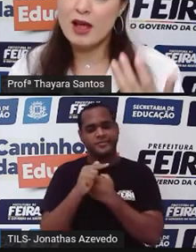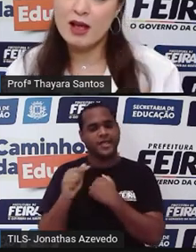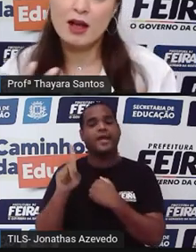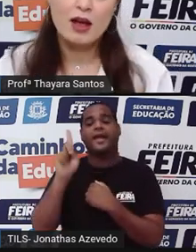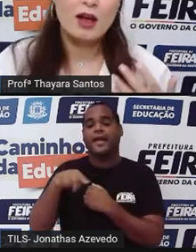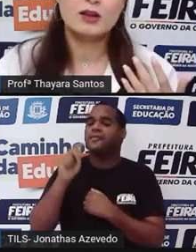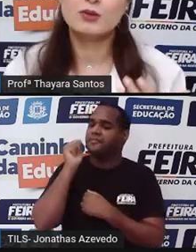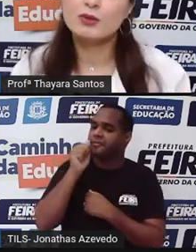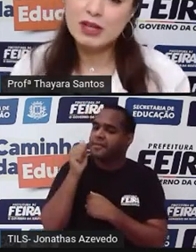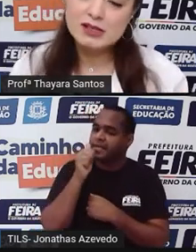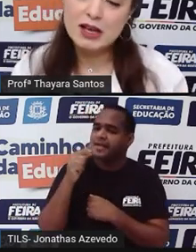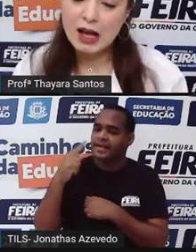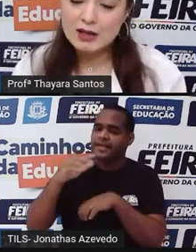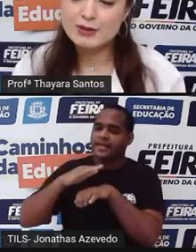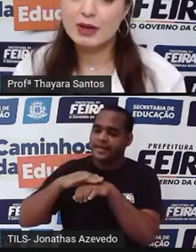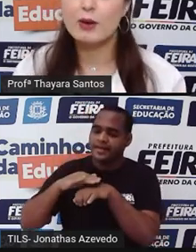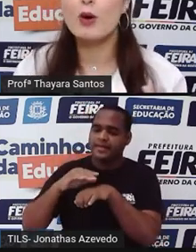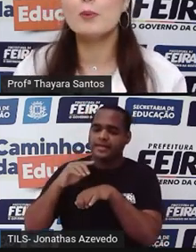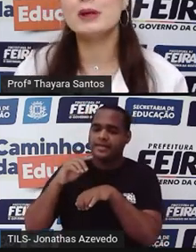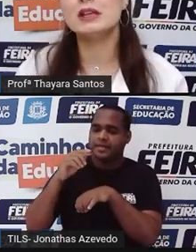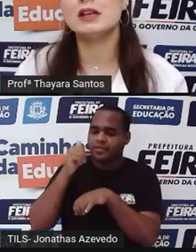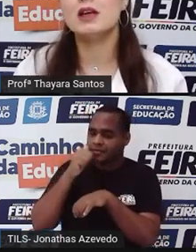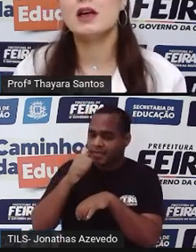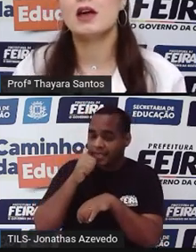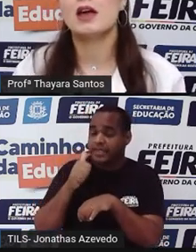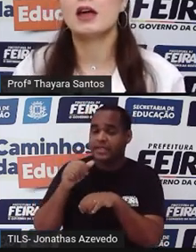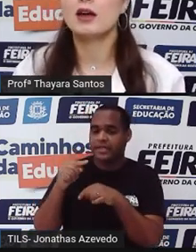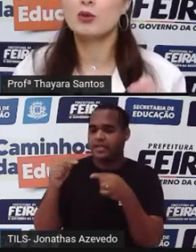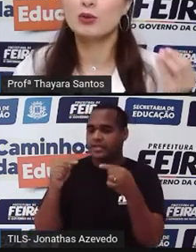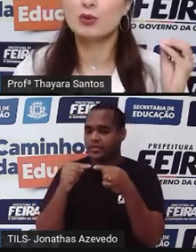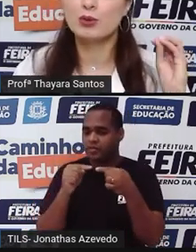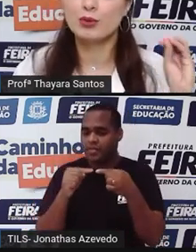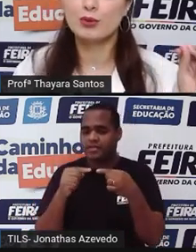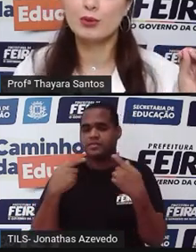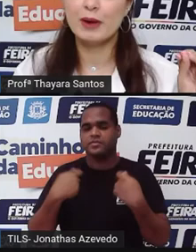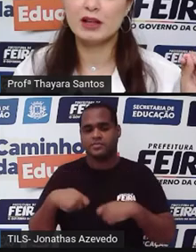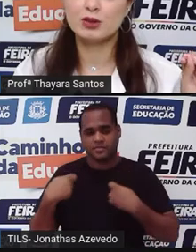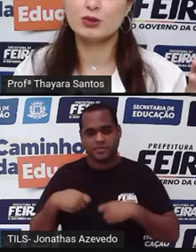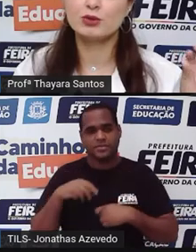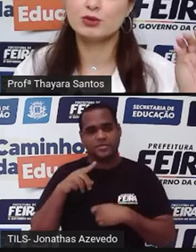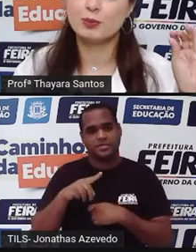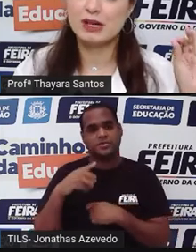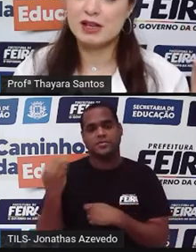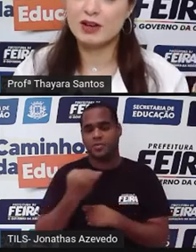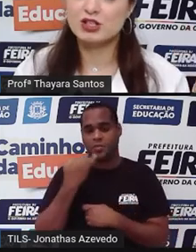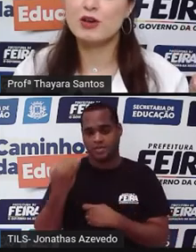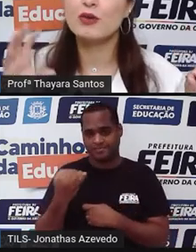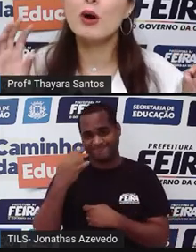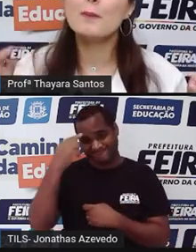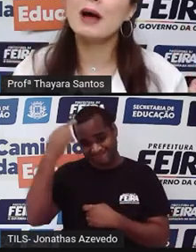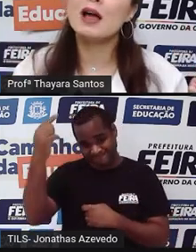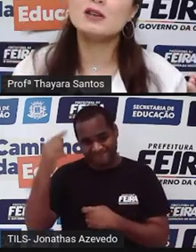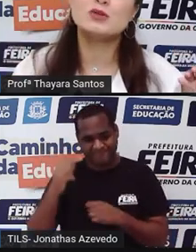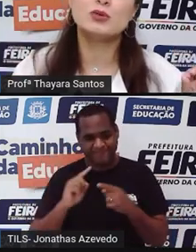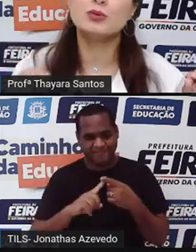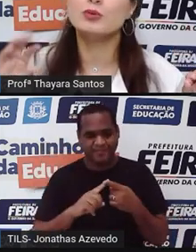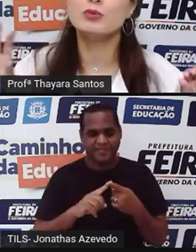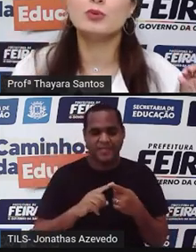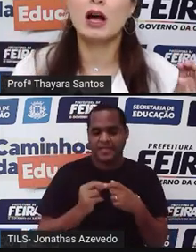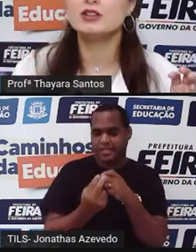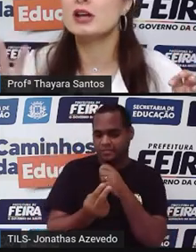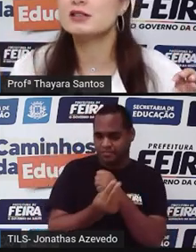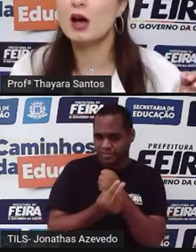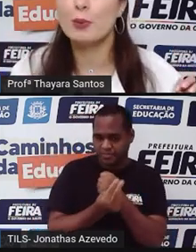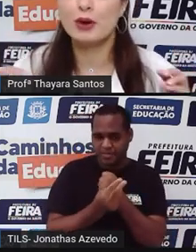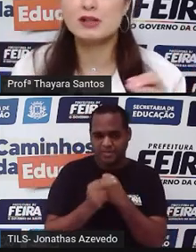que a ideia que a mulher nesse caso né combine é o é do Peter ativo mais